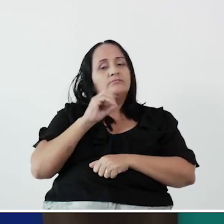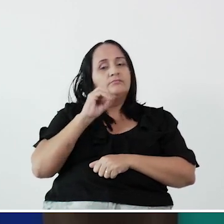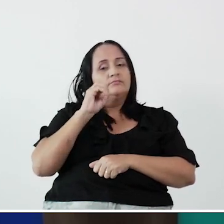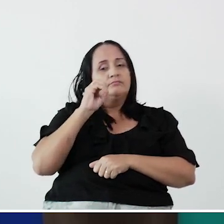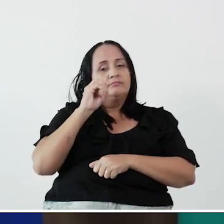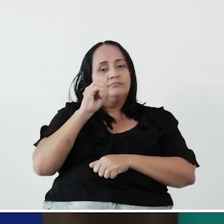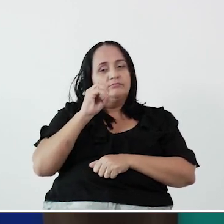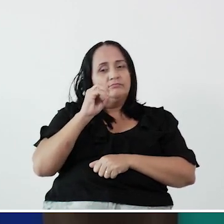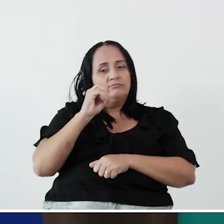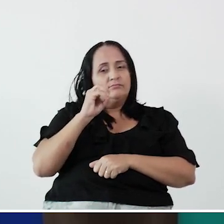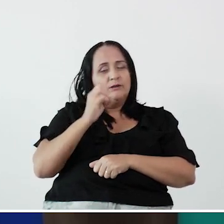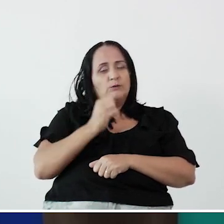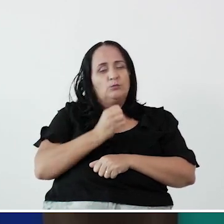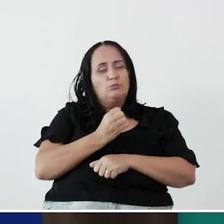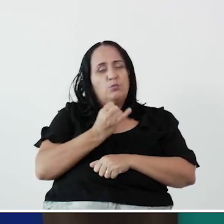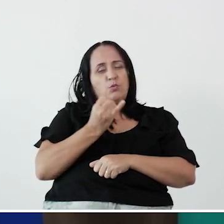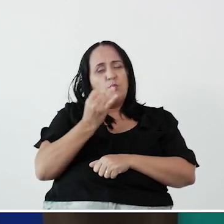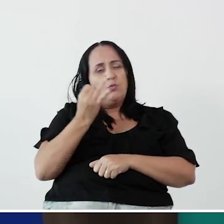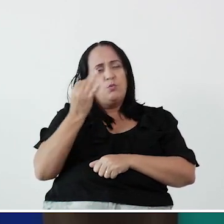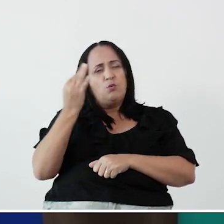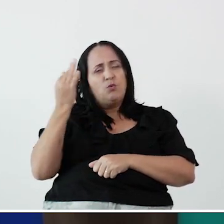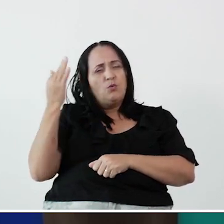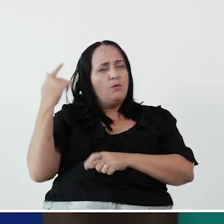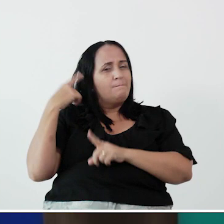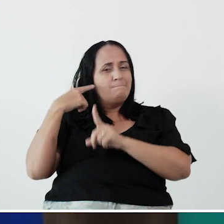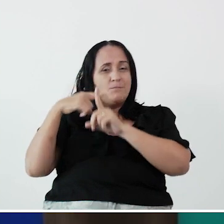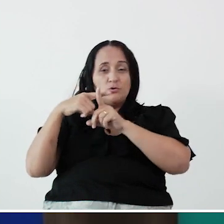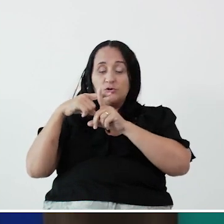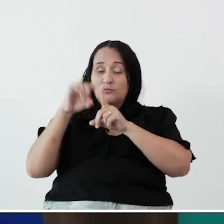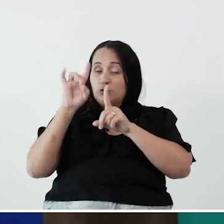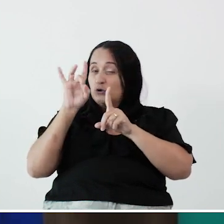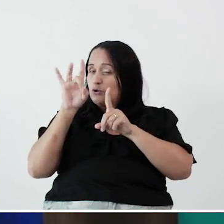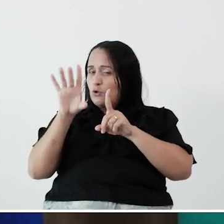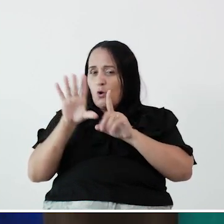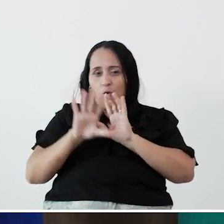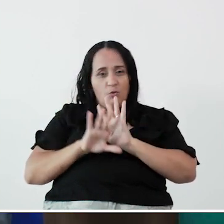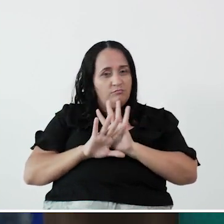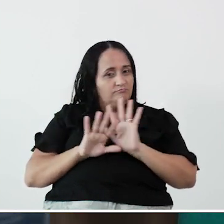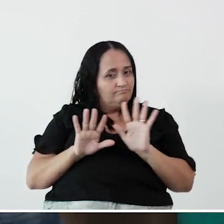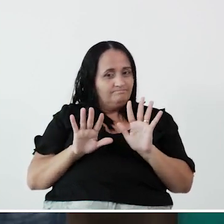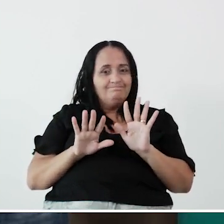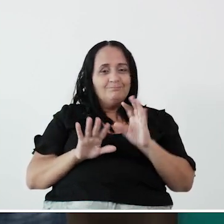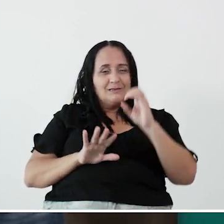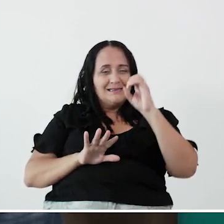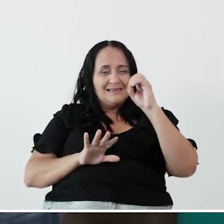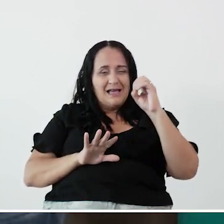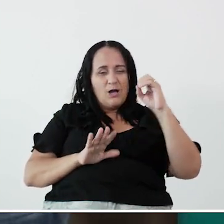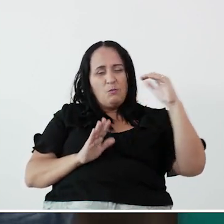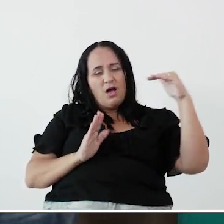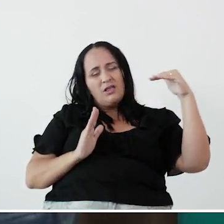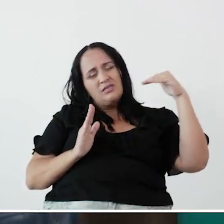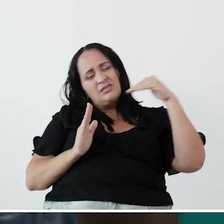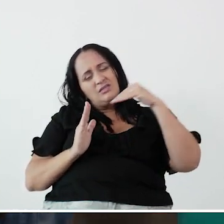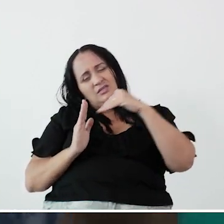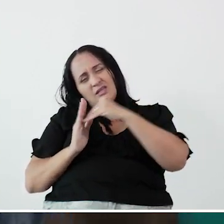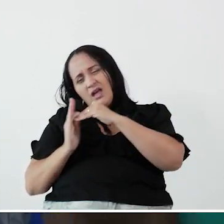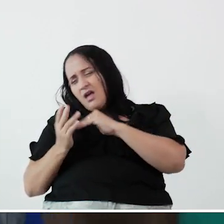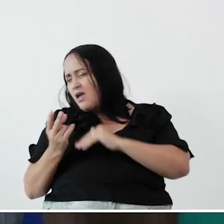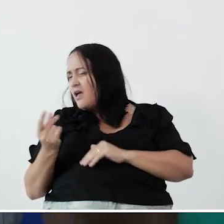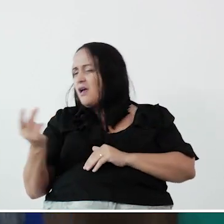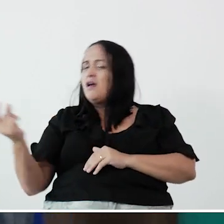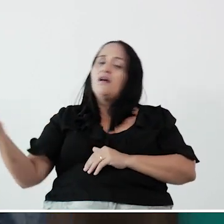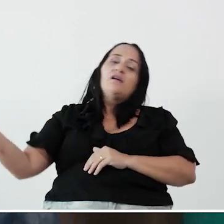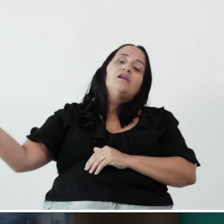e todos os números positivos, ou seja, todos os naturais. É por isso que nós dissemos